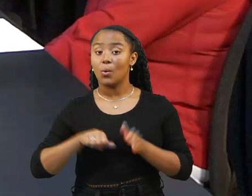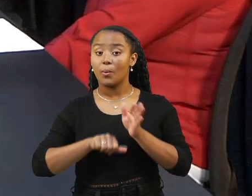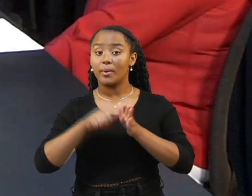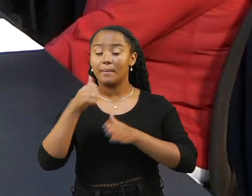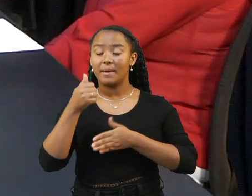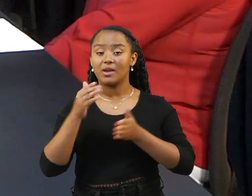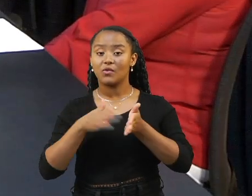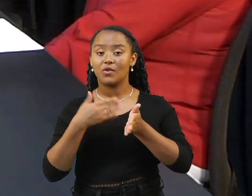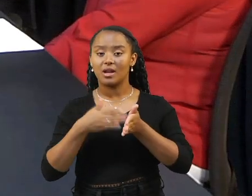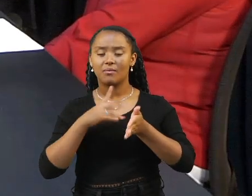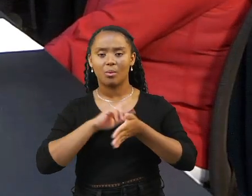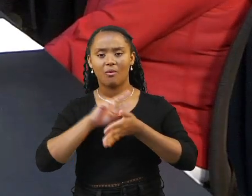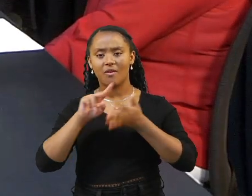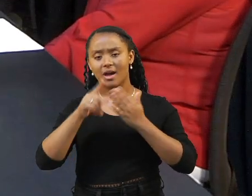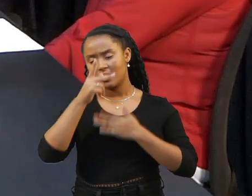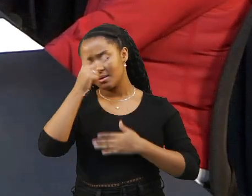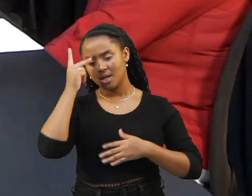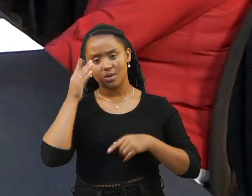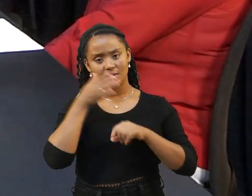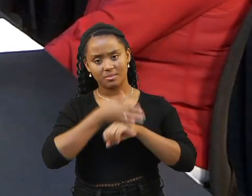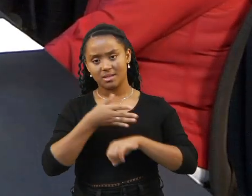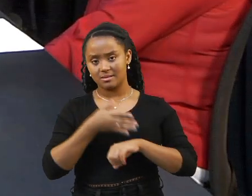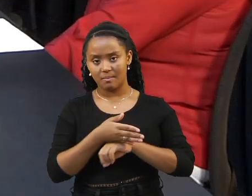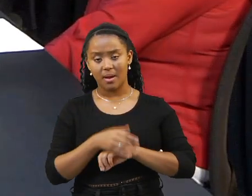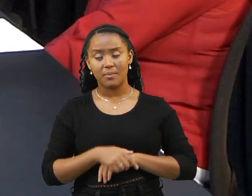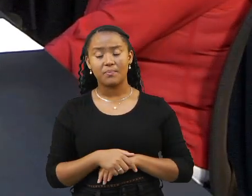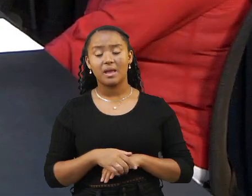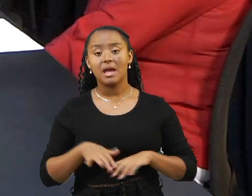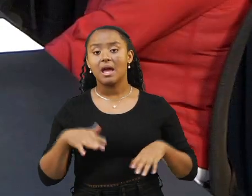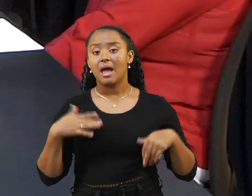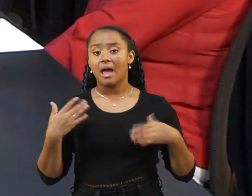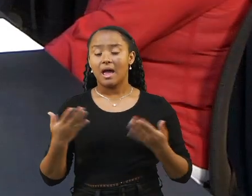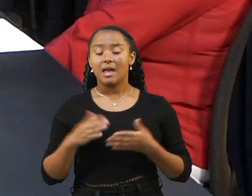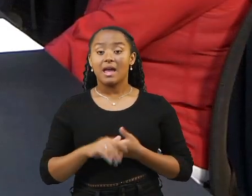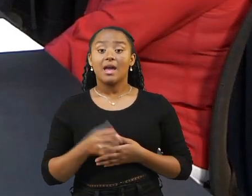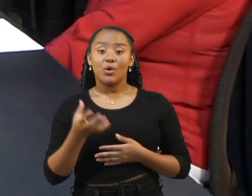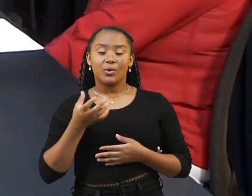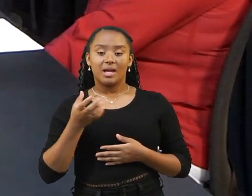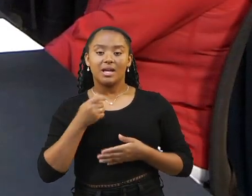primeiro foi um livro com vários convidados.